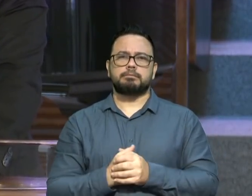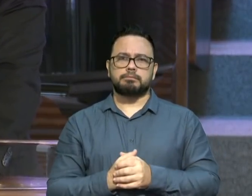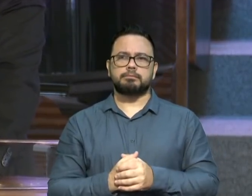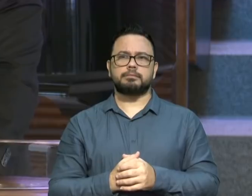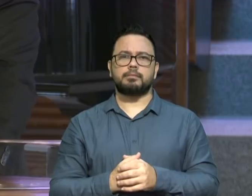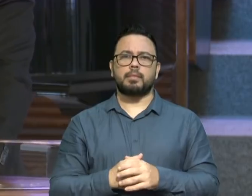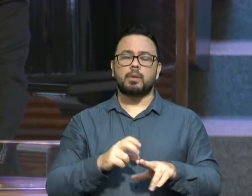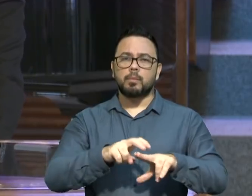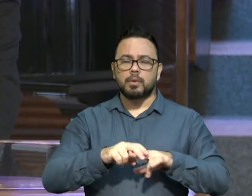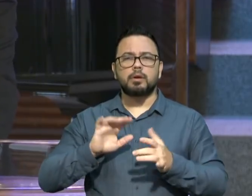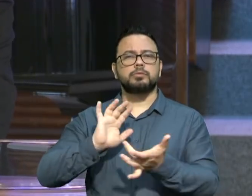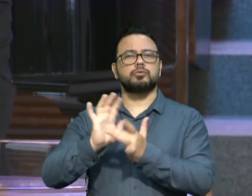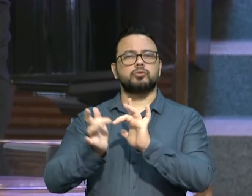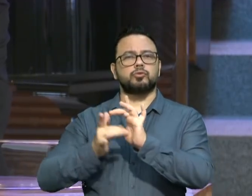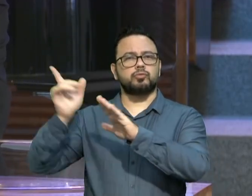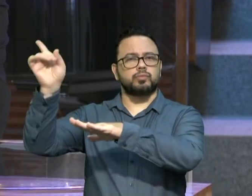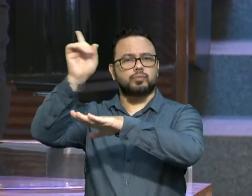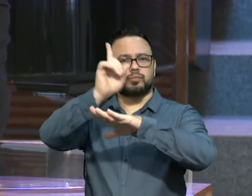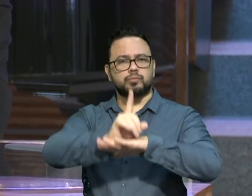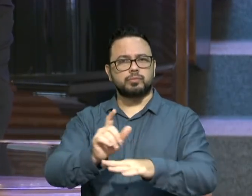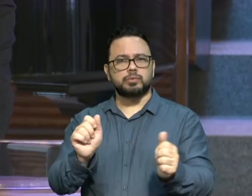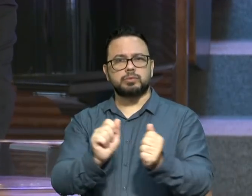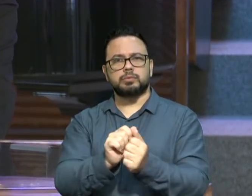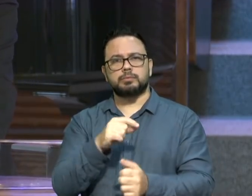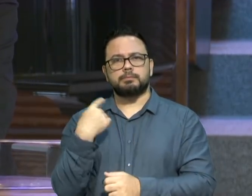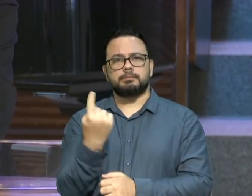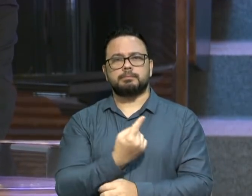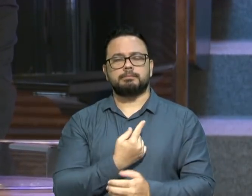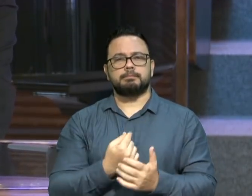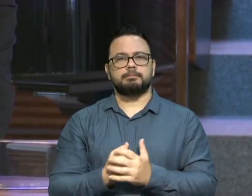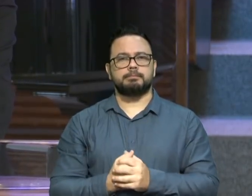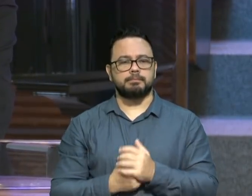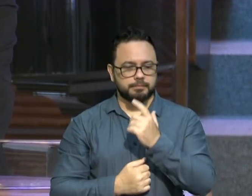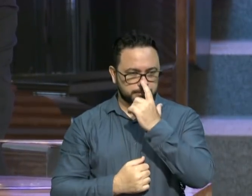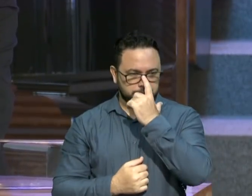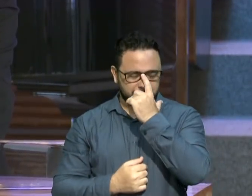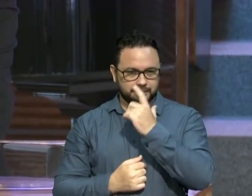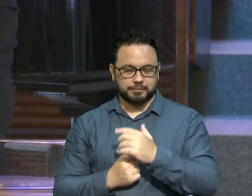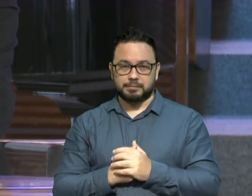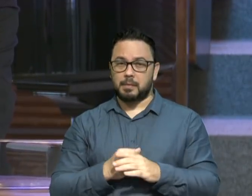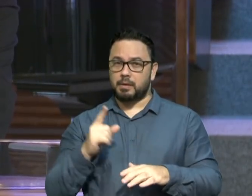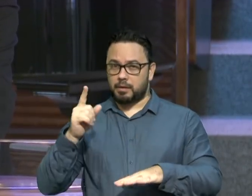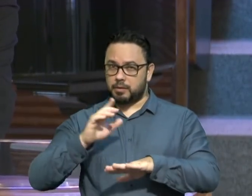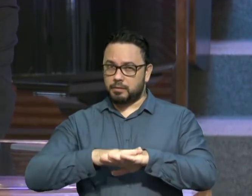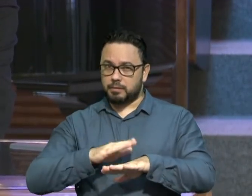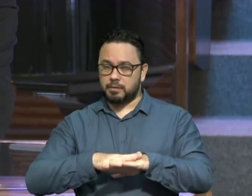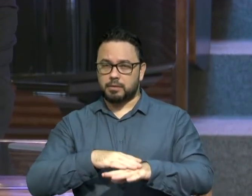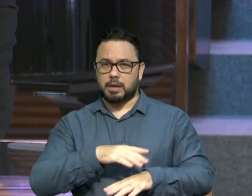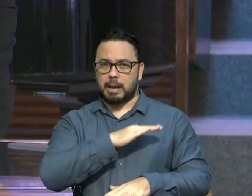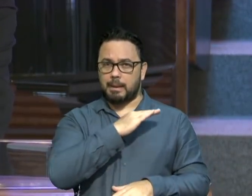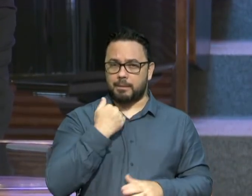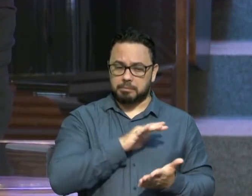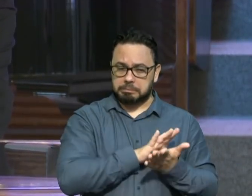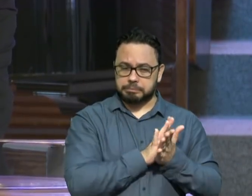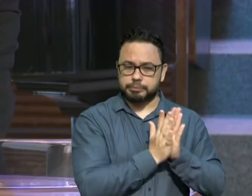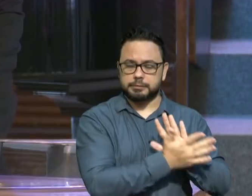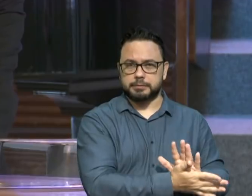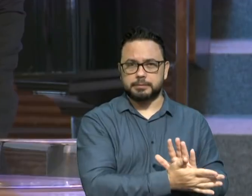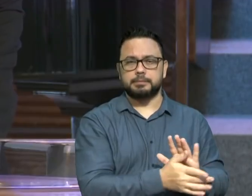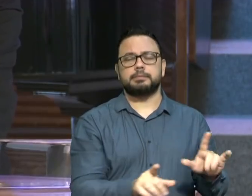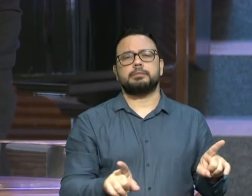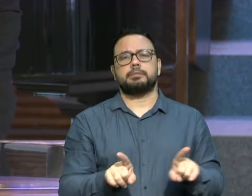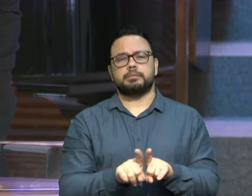aparecimento do senhor e salvador Jesus Cristo e o qual não só destruiu a morte como trouxe à luz a ver